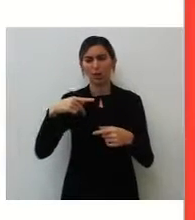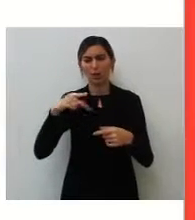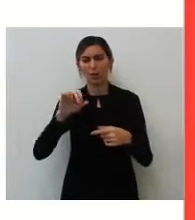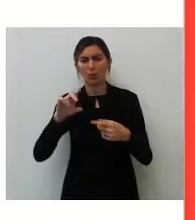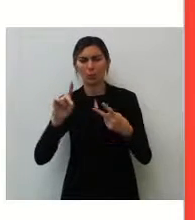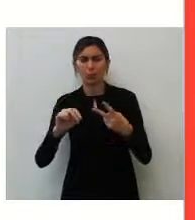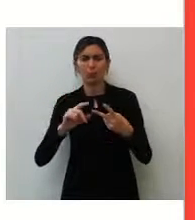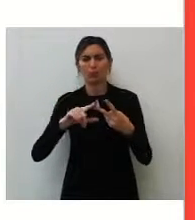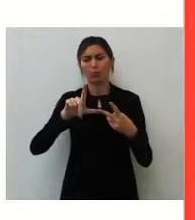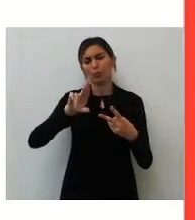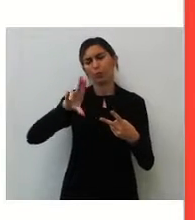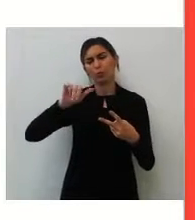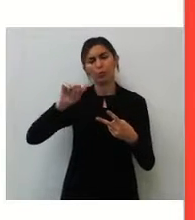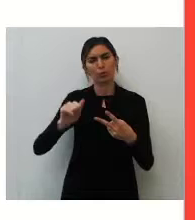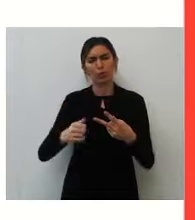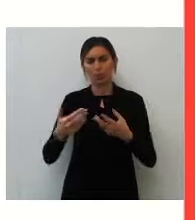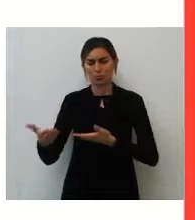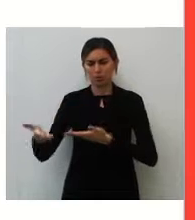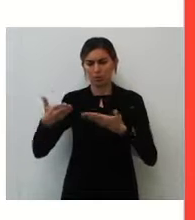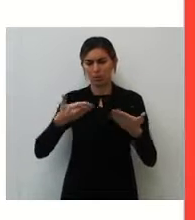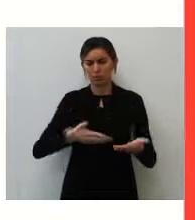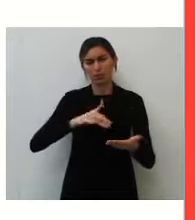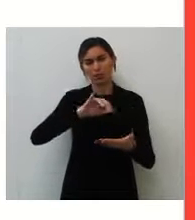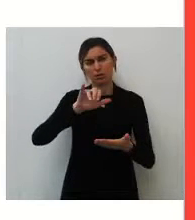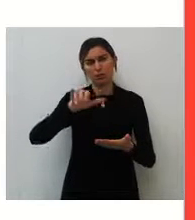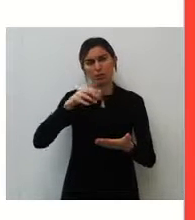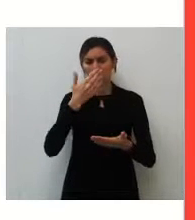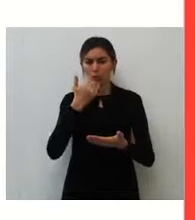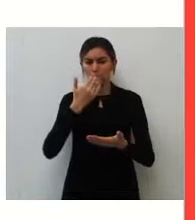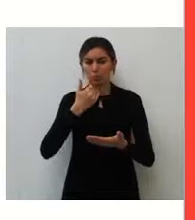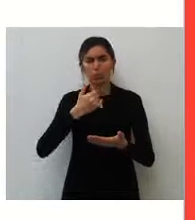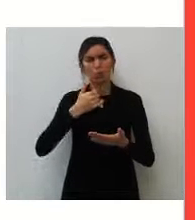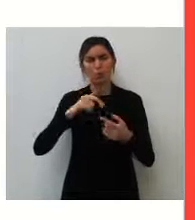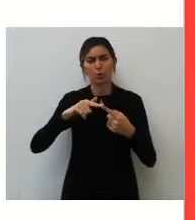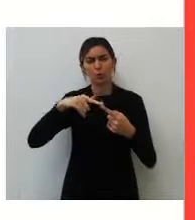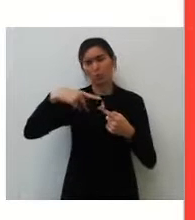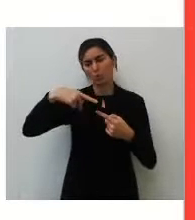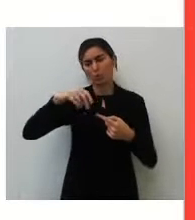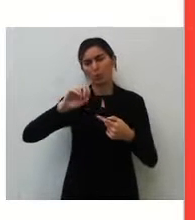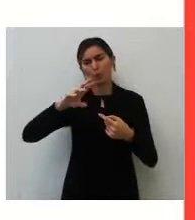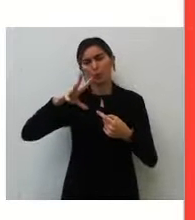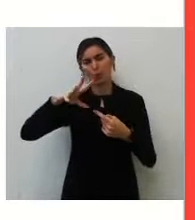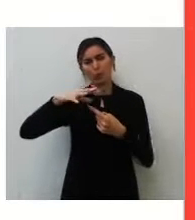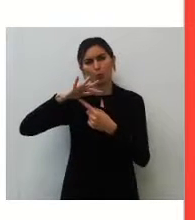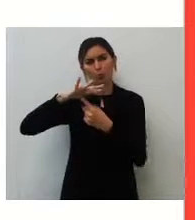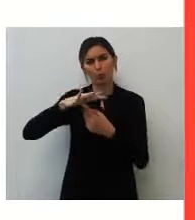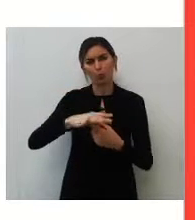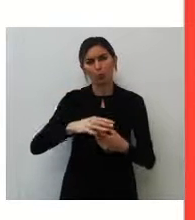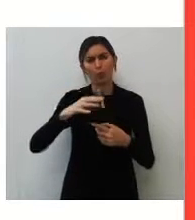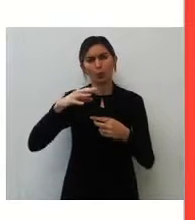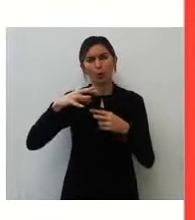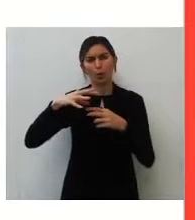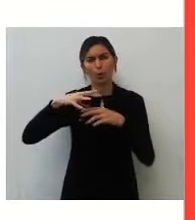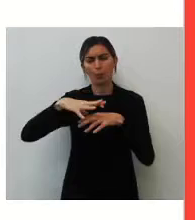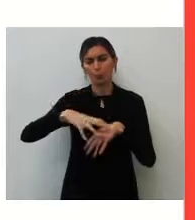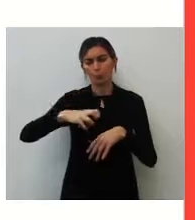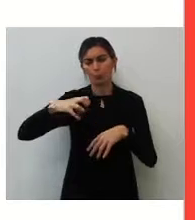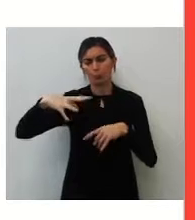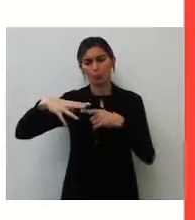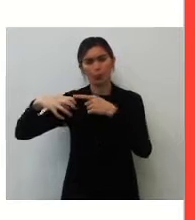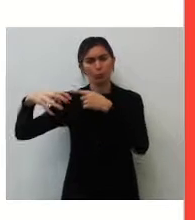lula serão servidos no jantar polvo e lula tá na sua tela ouvir